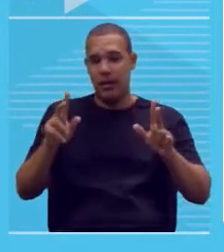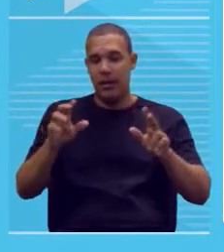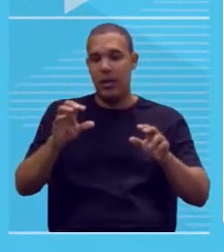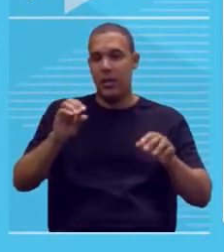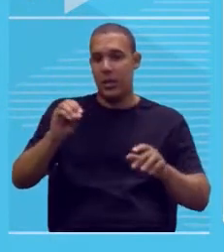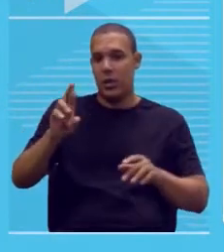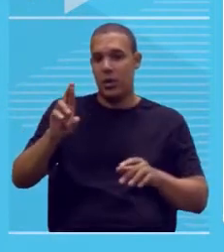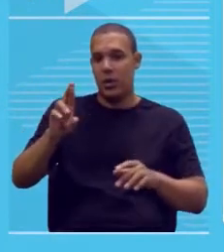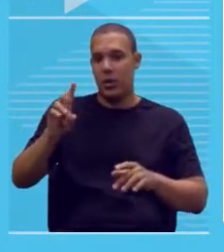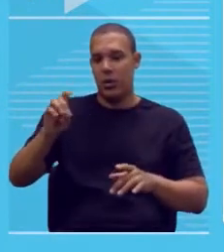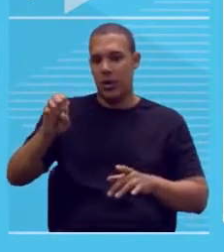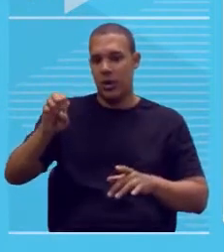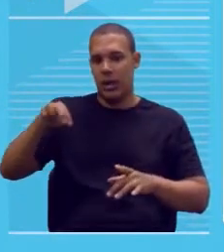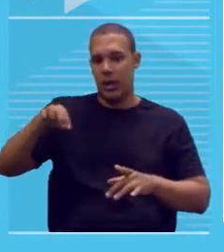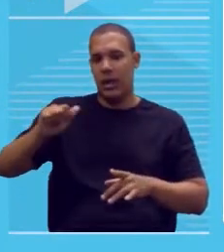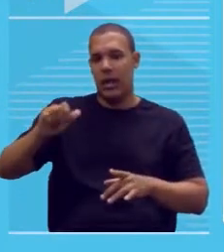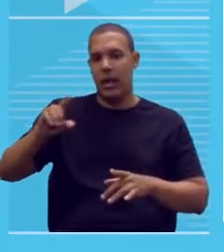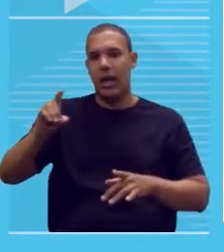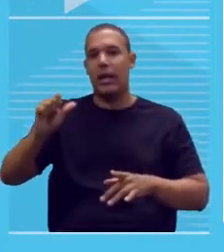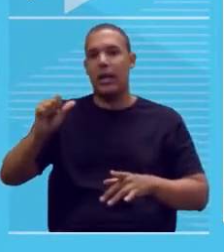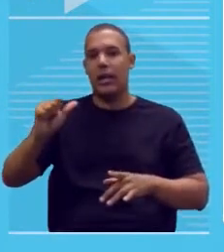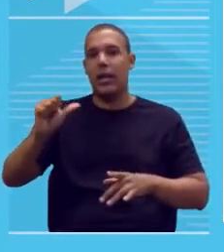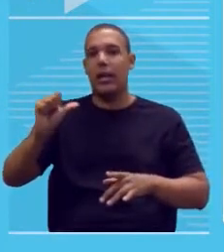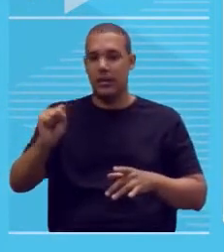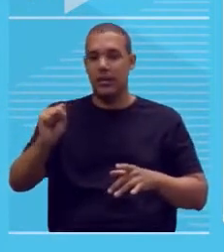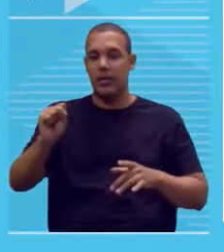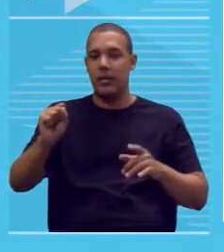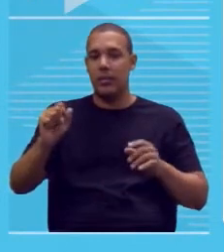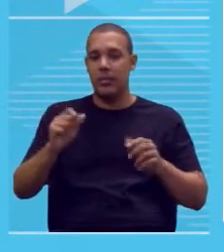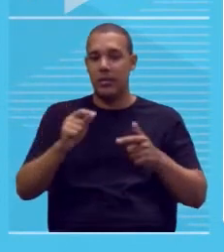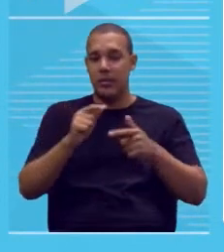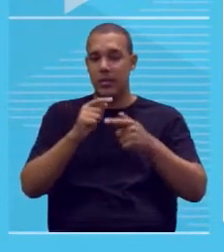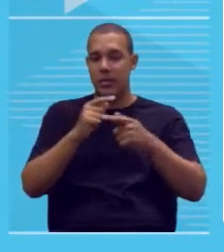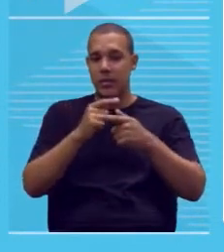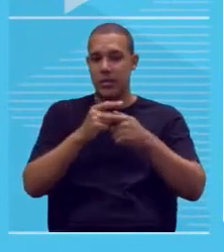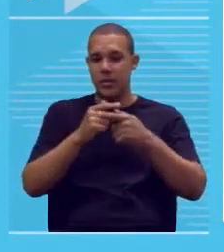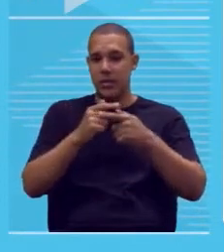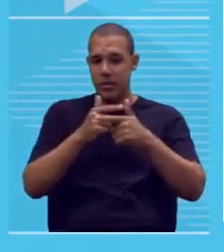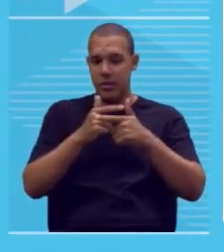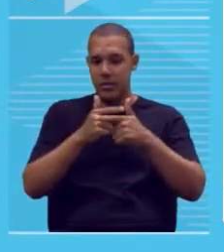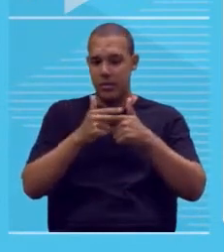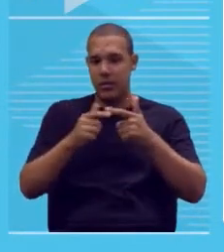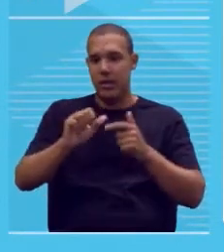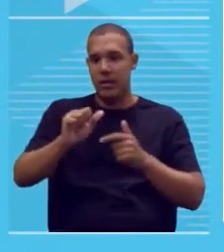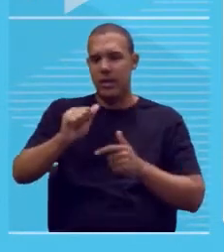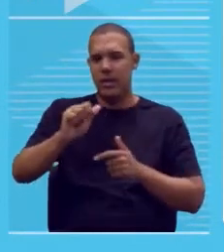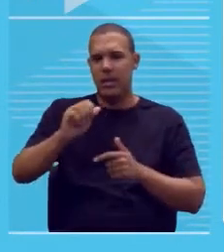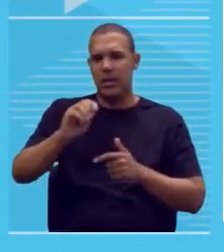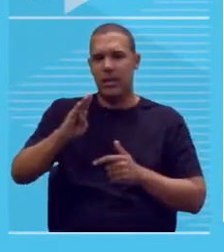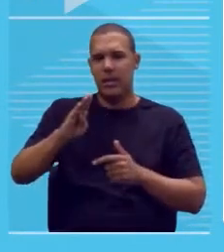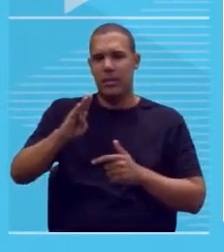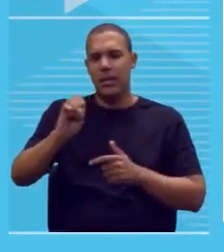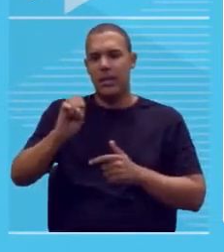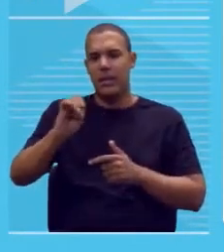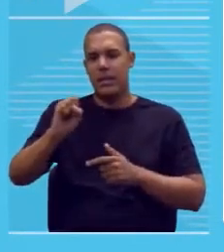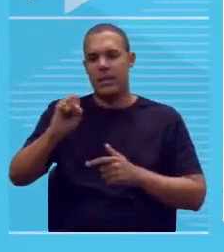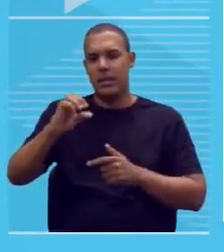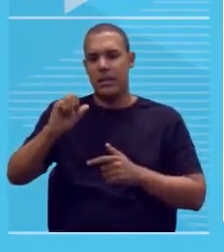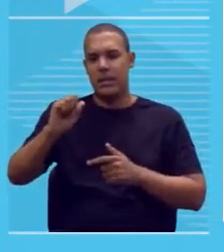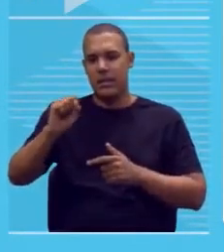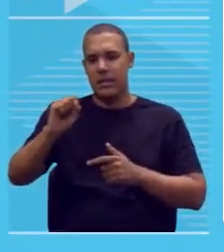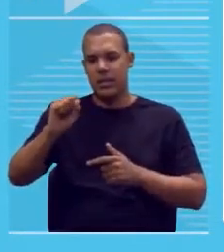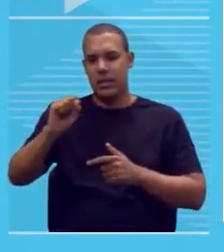ordenadas dividido pela diferença das abscissas entre esses dois pontos ao qual ele quer que você